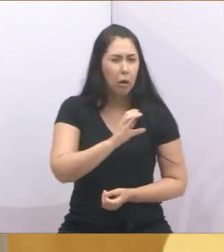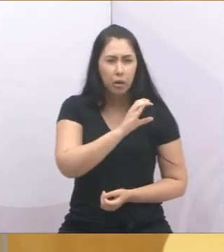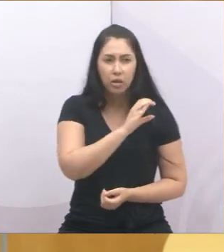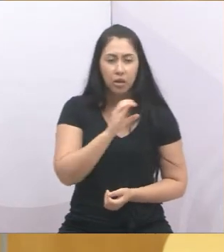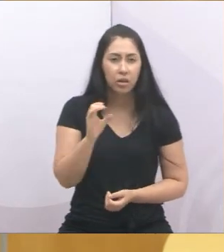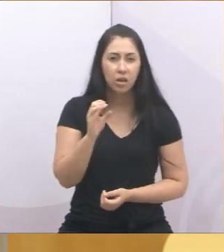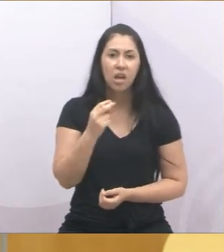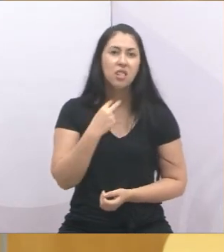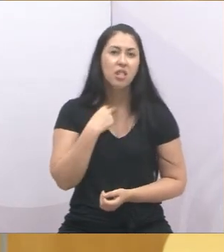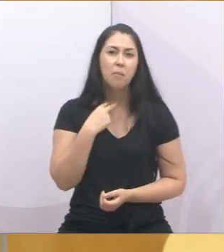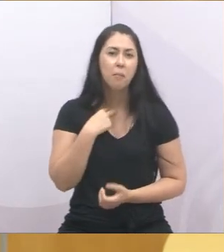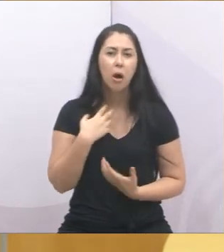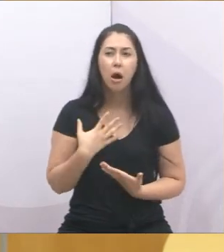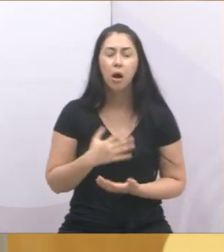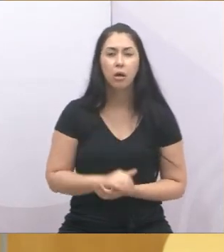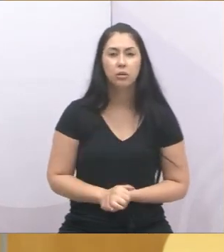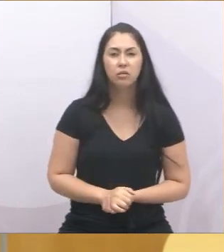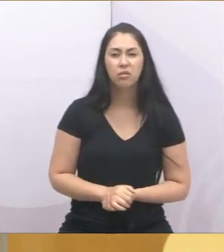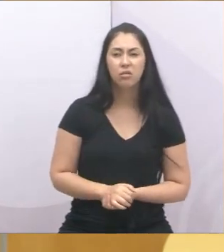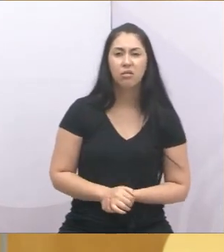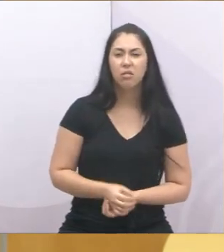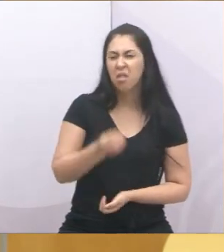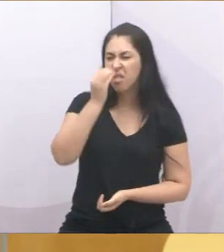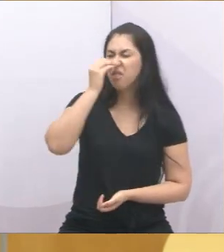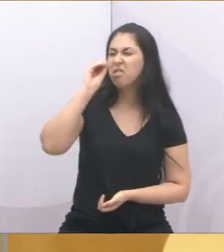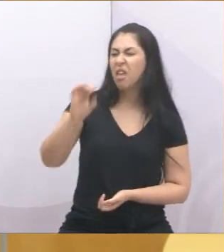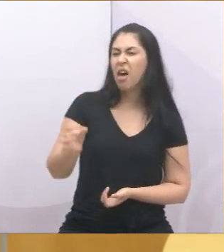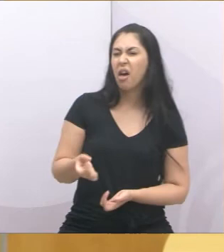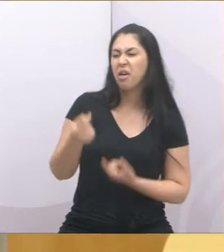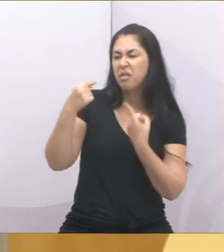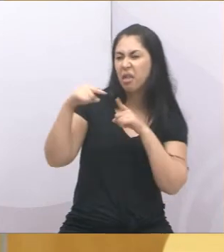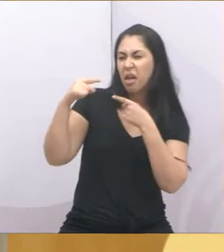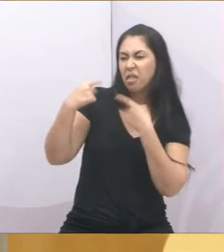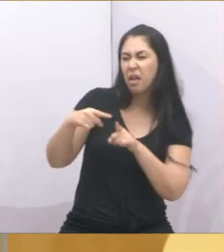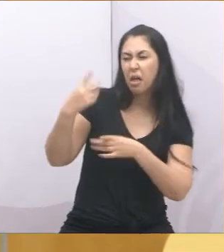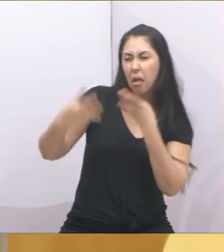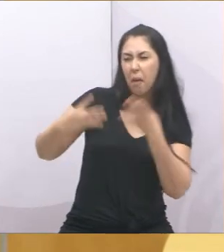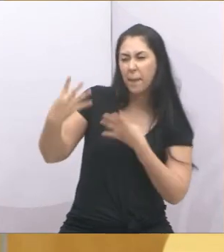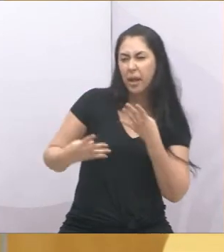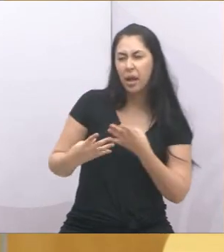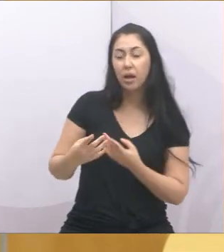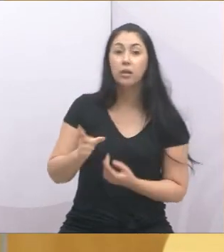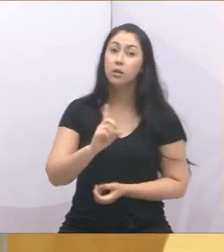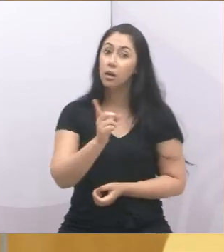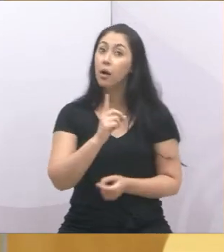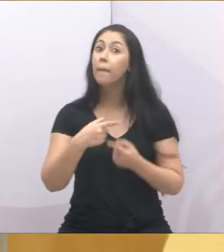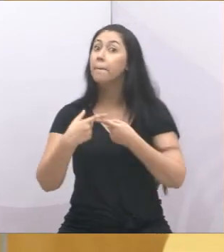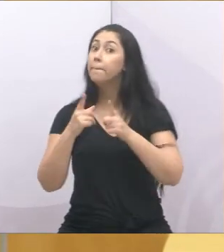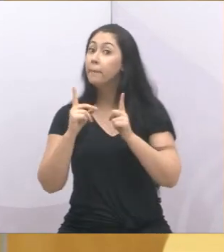rechaçar o político, mas colaborar para que ele